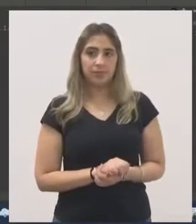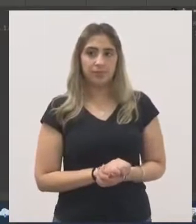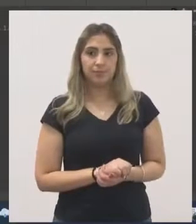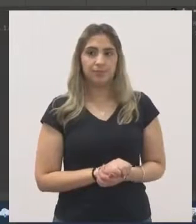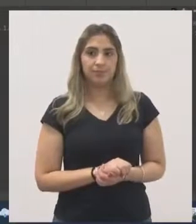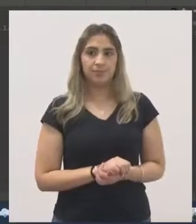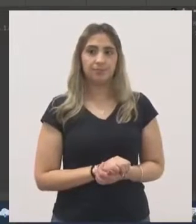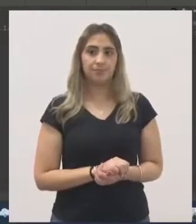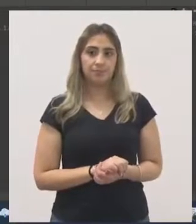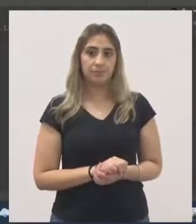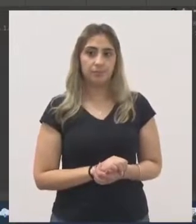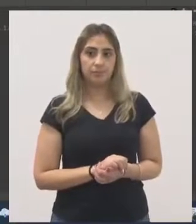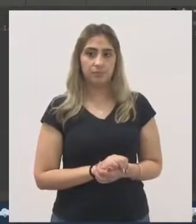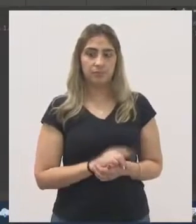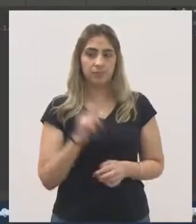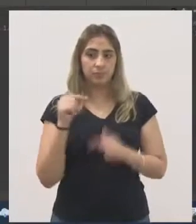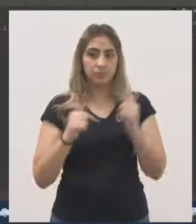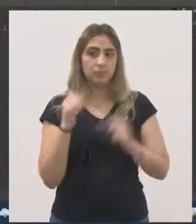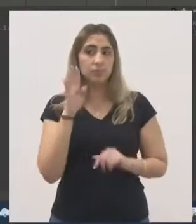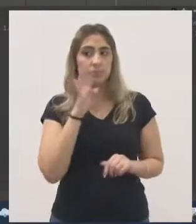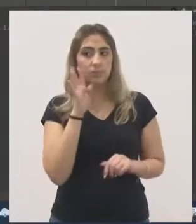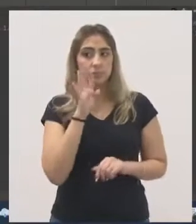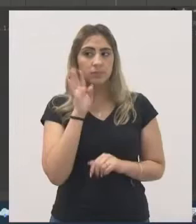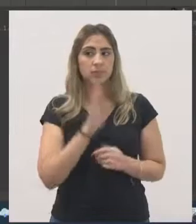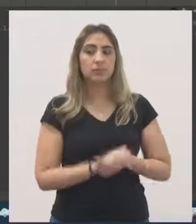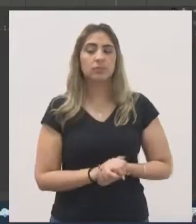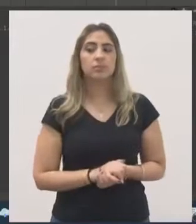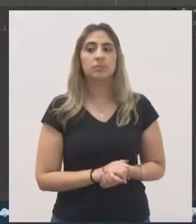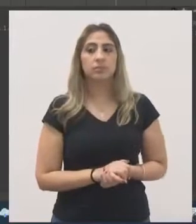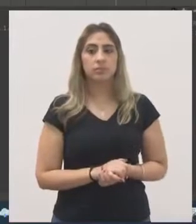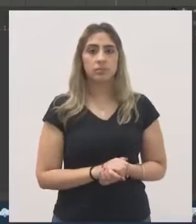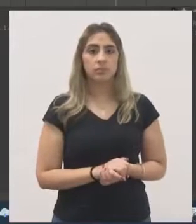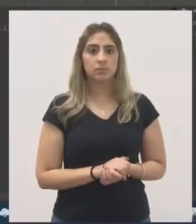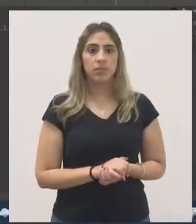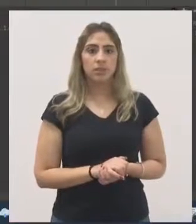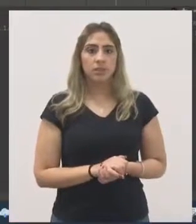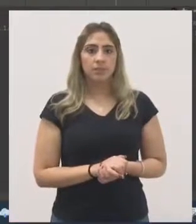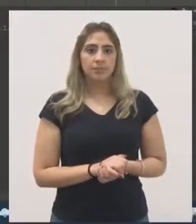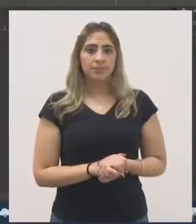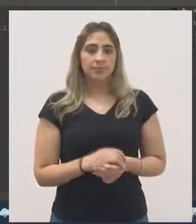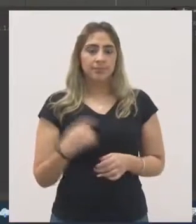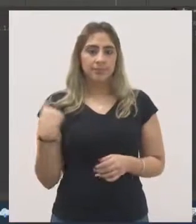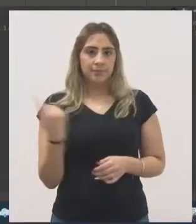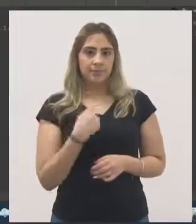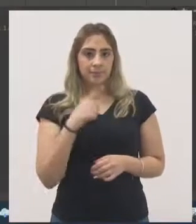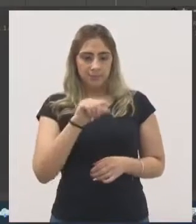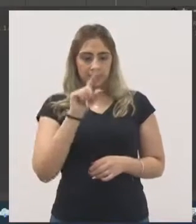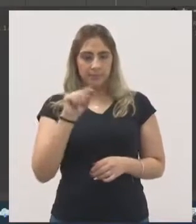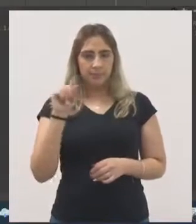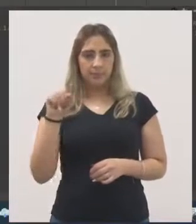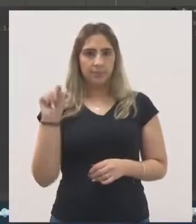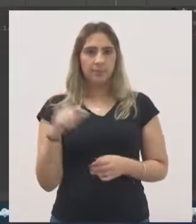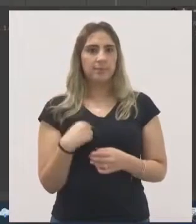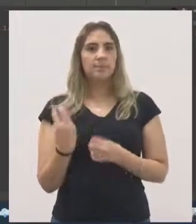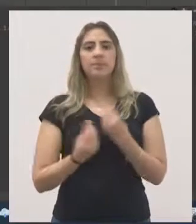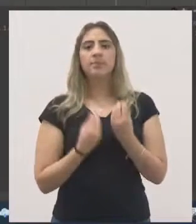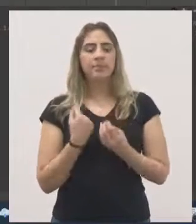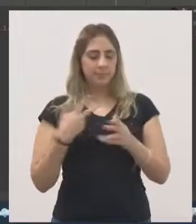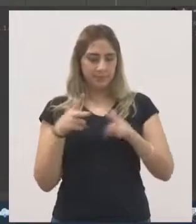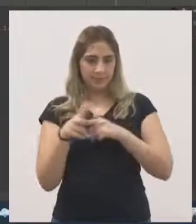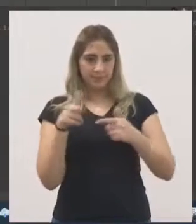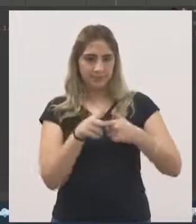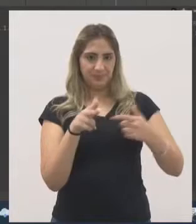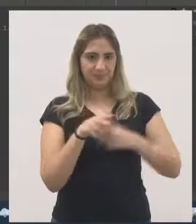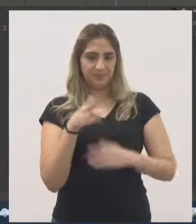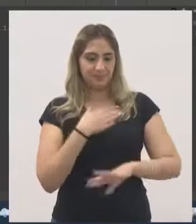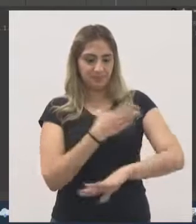Então essa é uma função legal, mas vamos deixar aqui. Pessoal, selecionamos aqui, vamos imaginar que a gente quer cortar todo